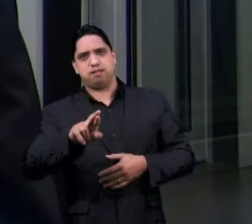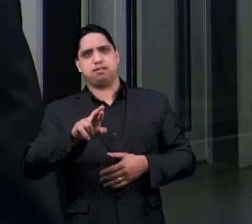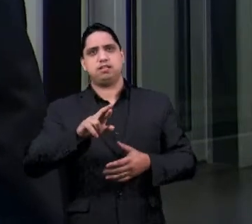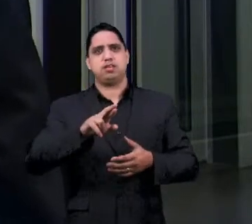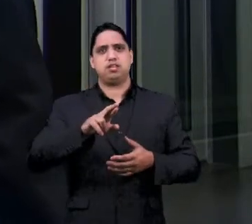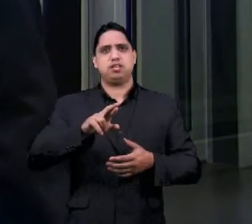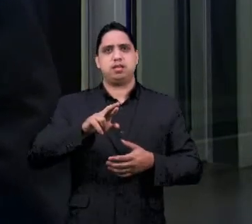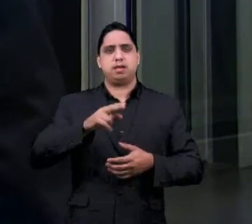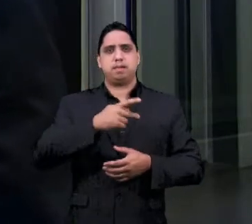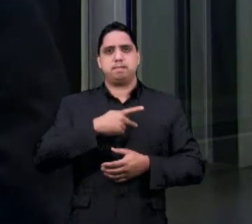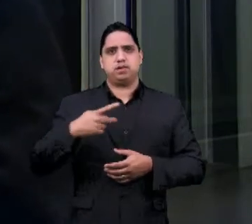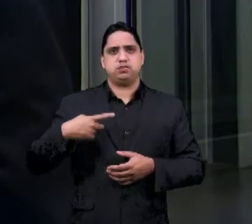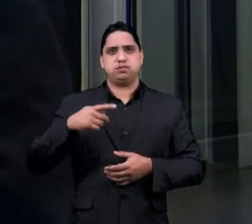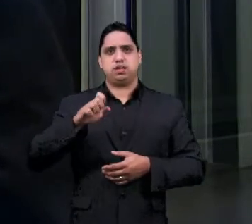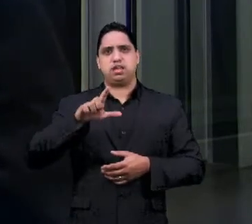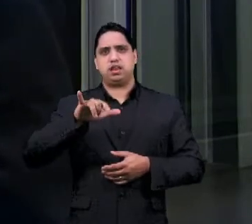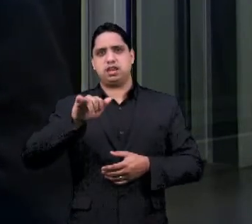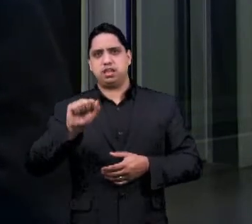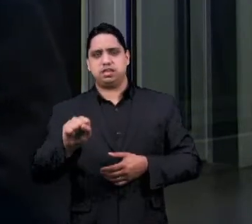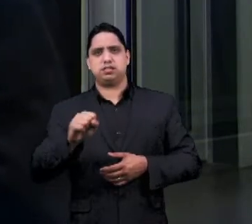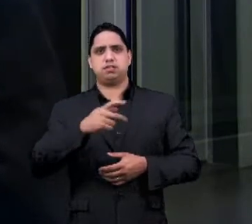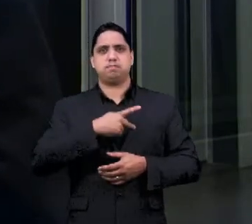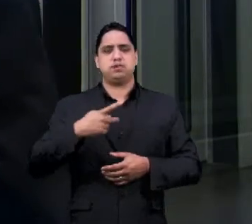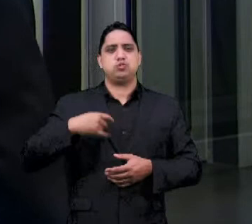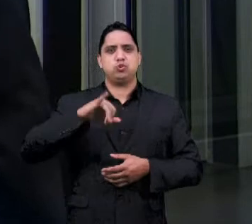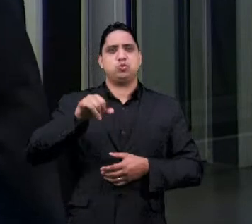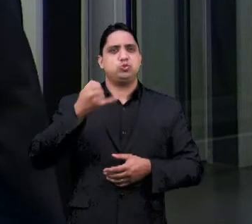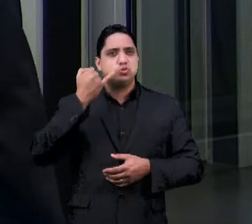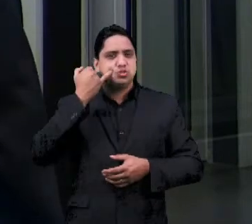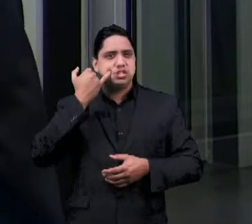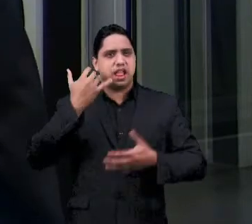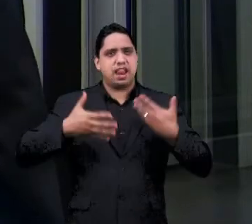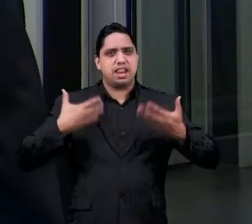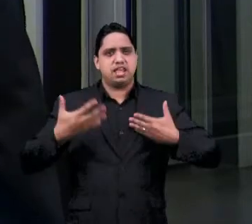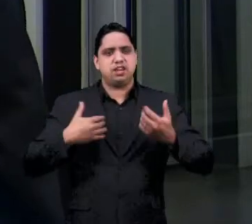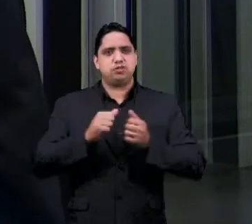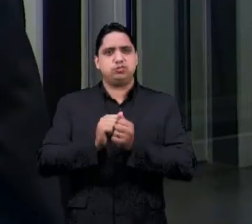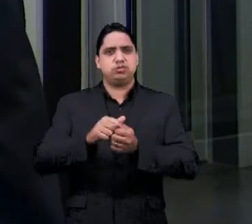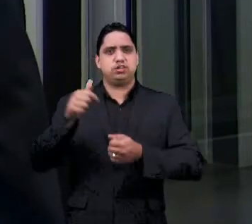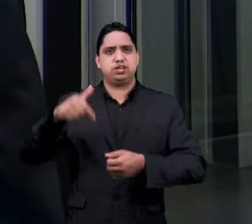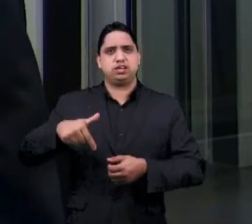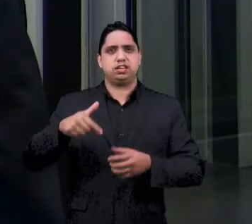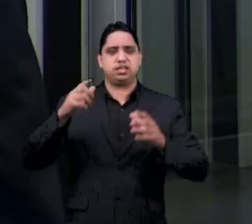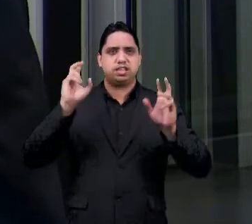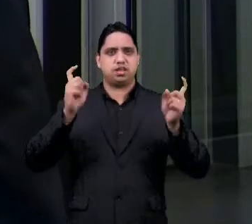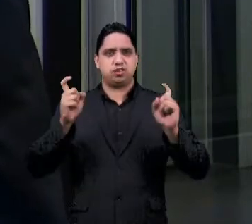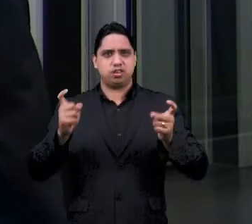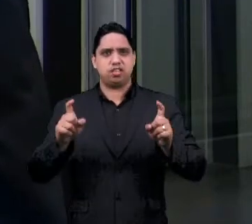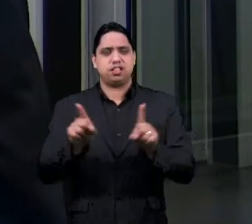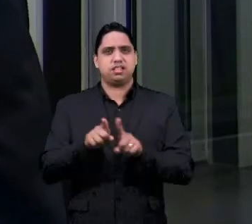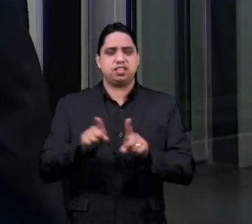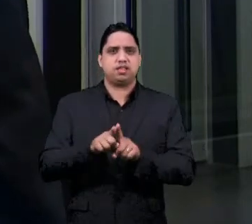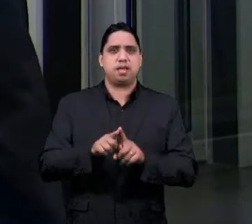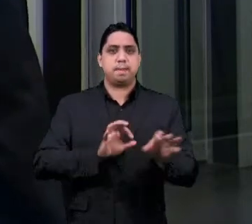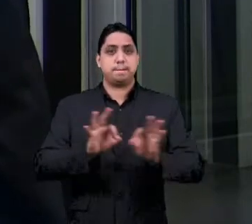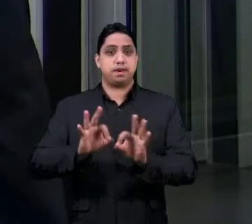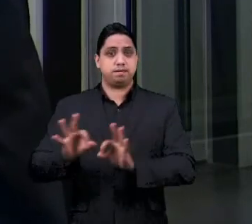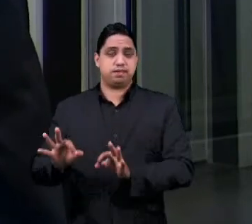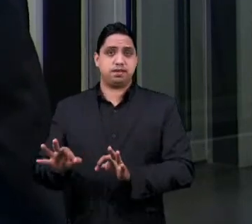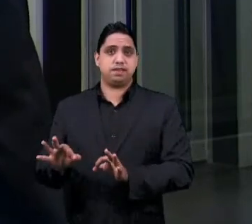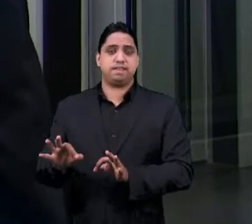Pastor Josias. Uma alegria muito grande estar aqui, né, participando aqui dessa reunião e também preparando